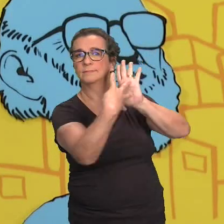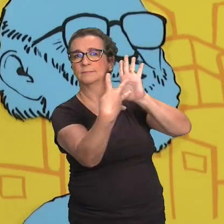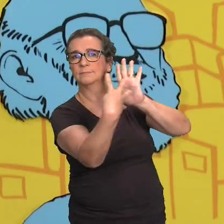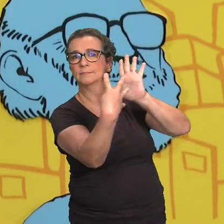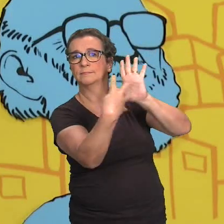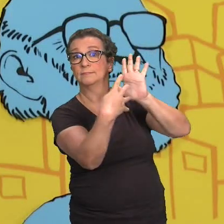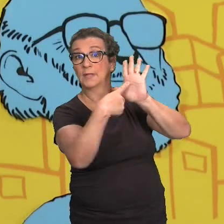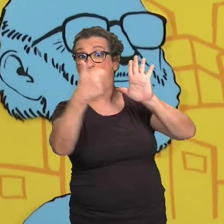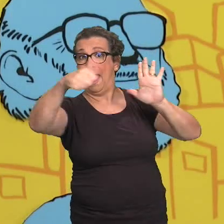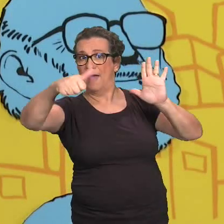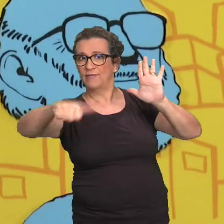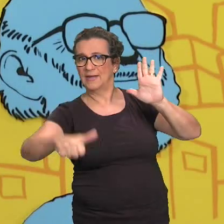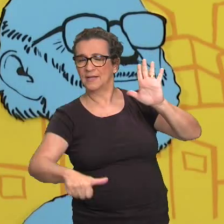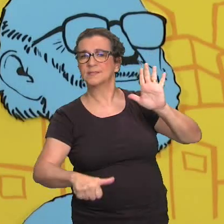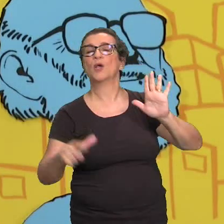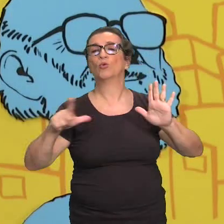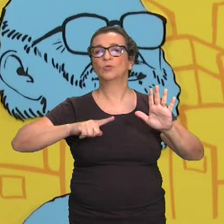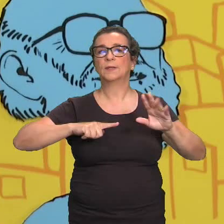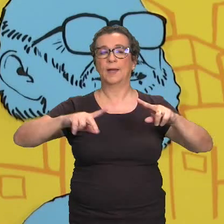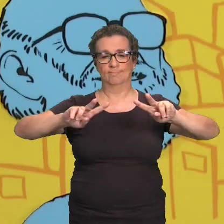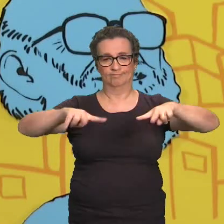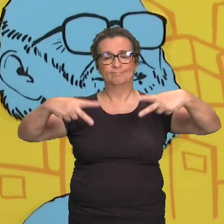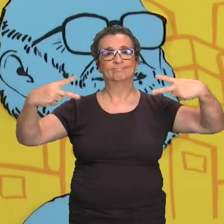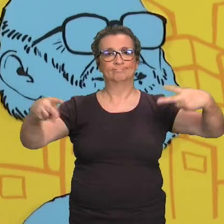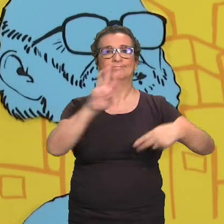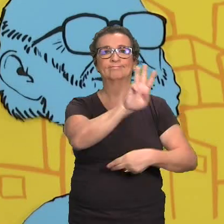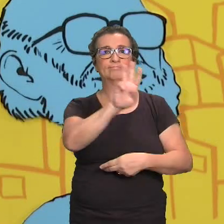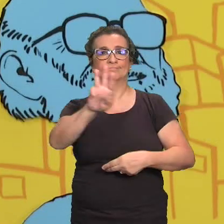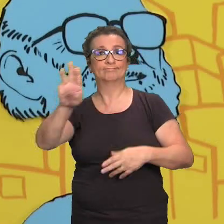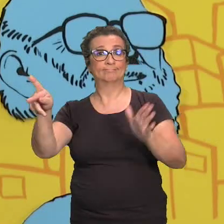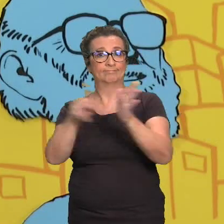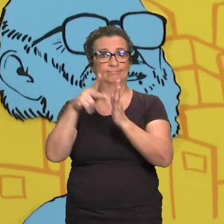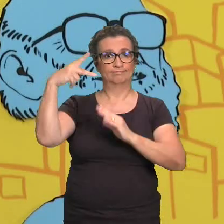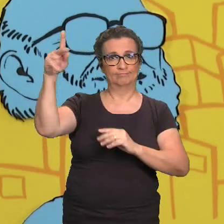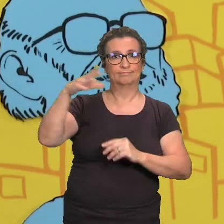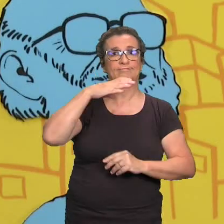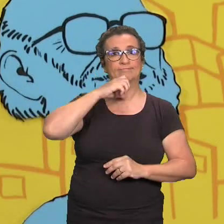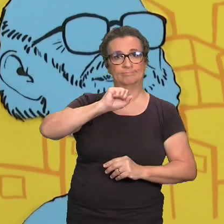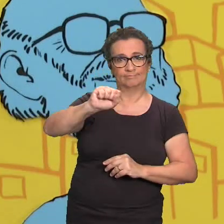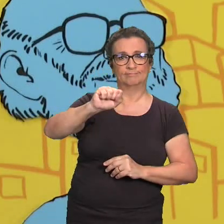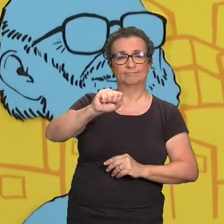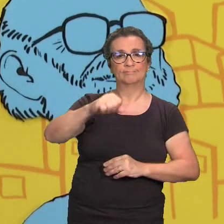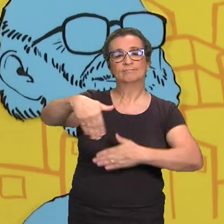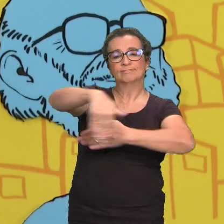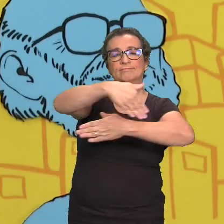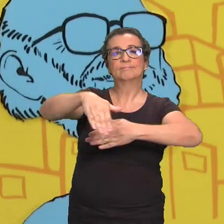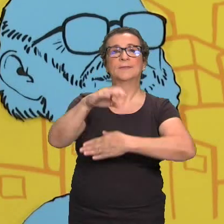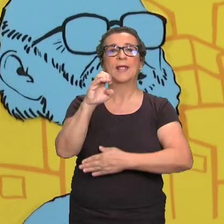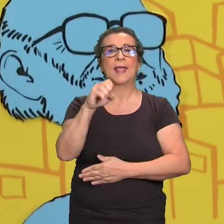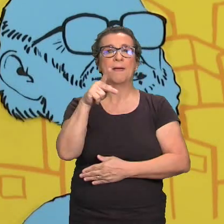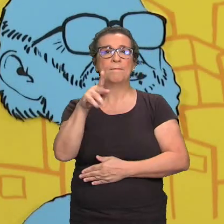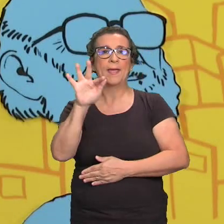avaliação que está no portal da Escola de Formação Paulo Freire, ok? O endereço é